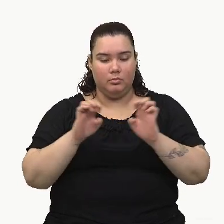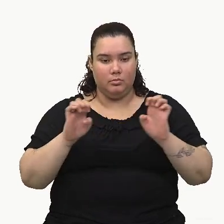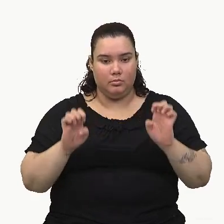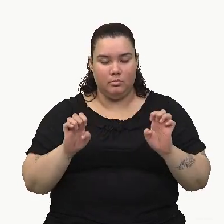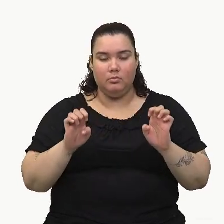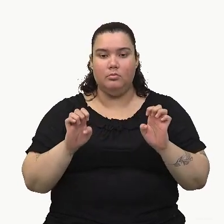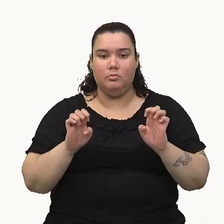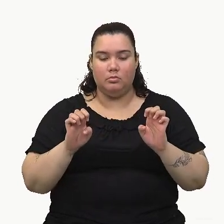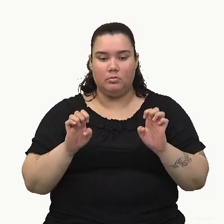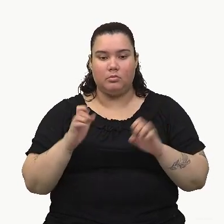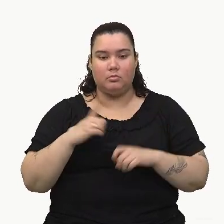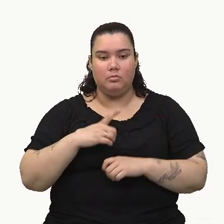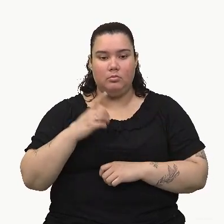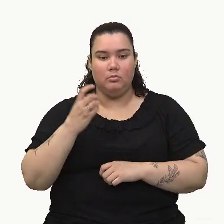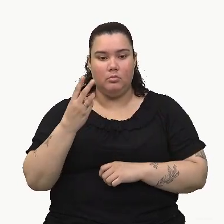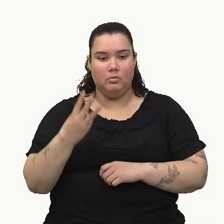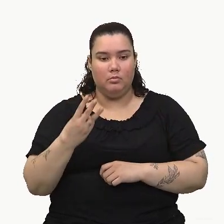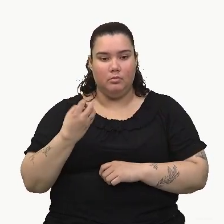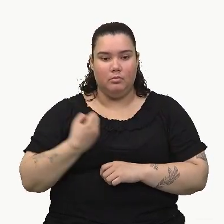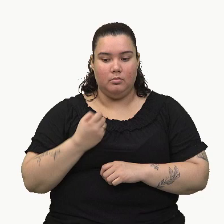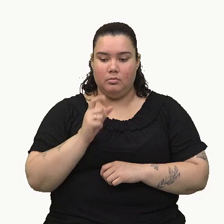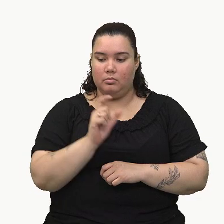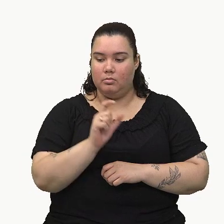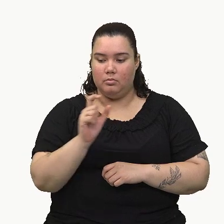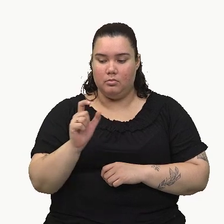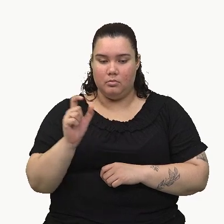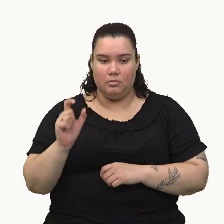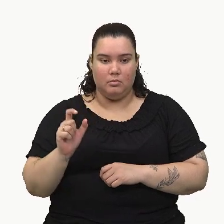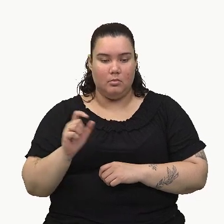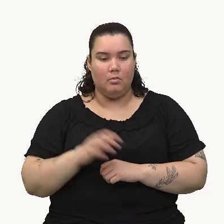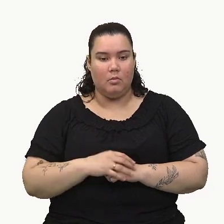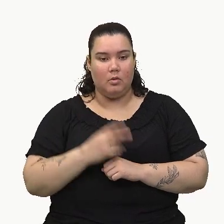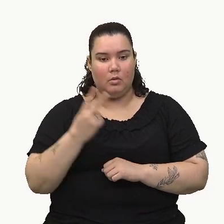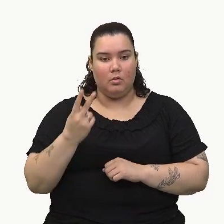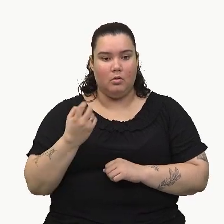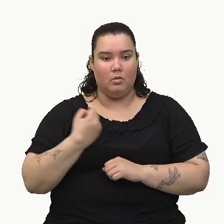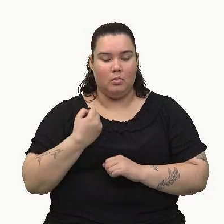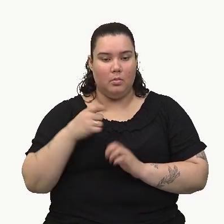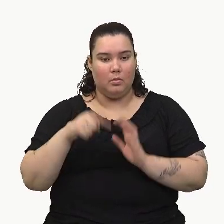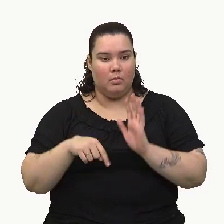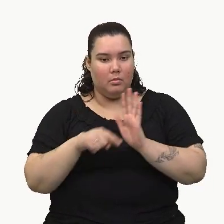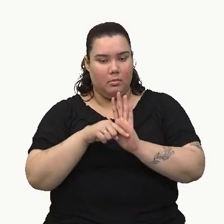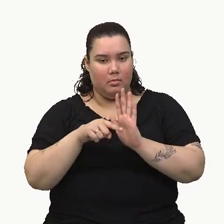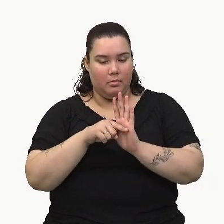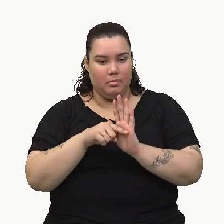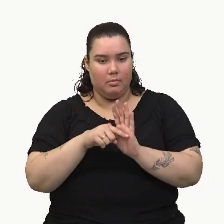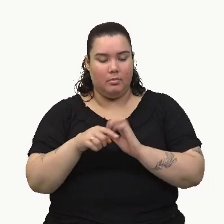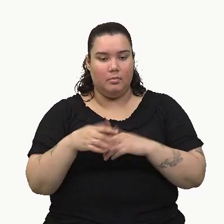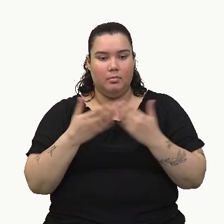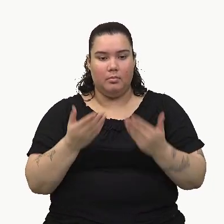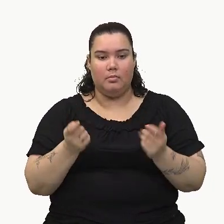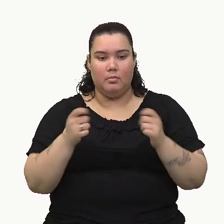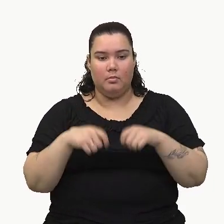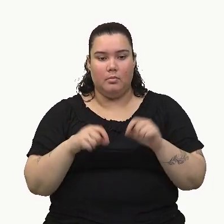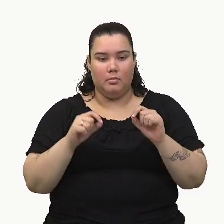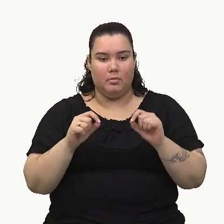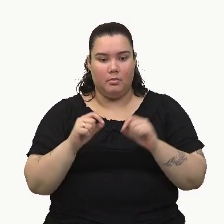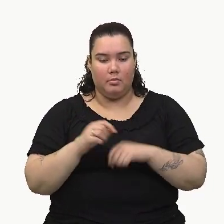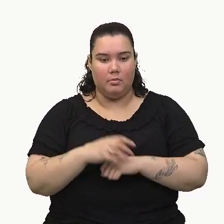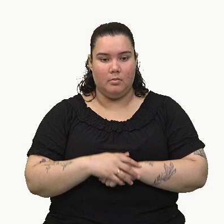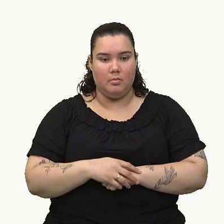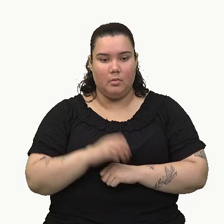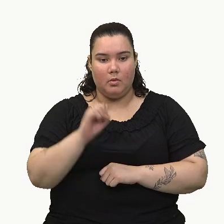numérica com 3 números, sendo que 2 deles são negativos. Então, podemos fazer aqui o seguinte,